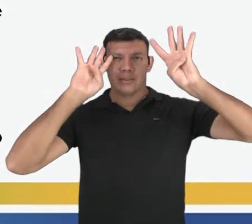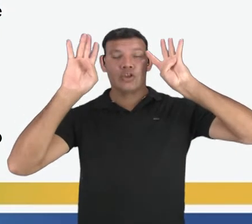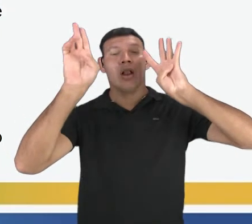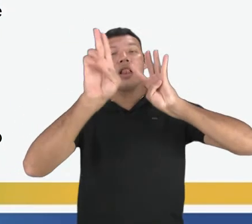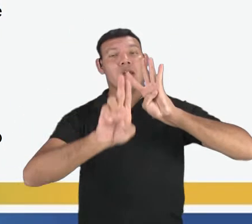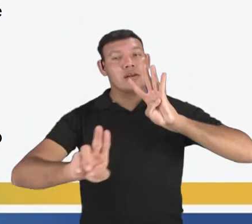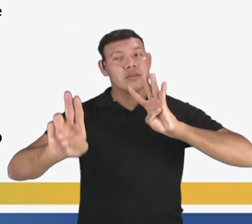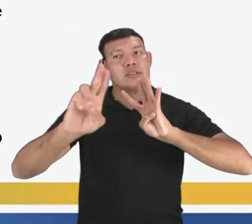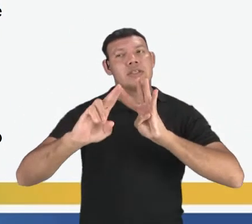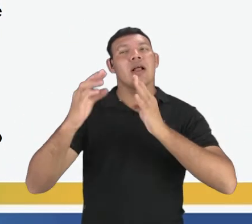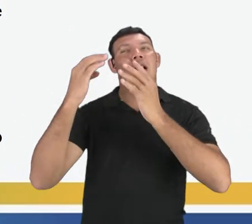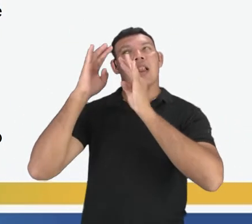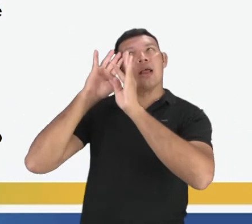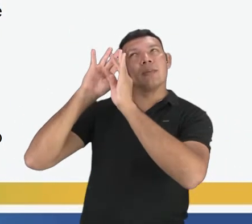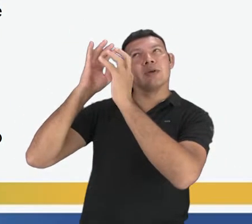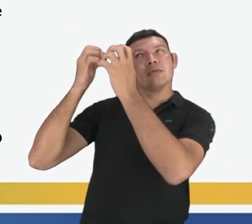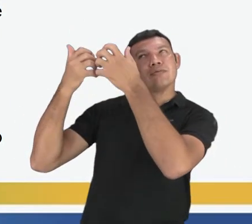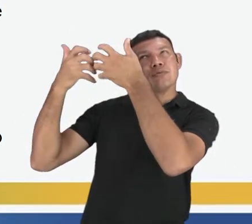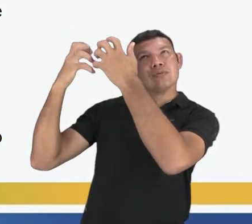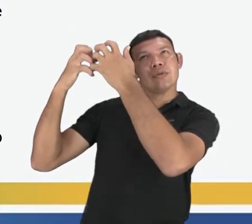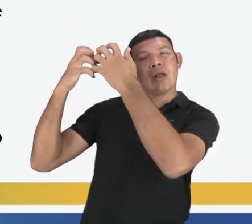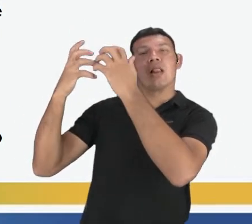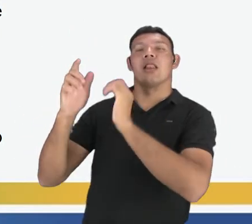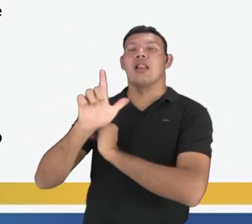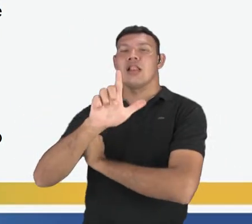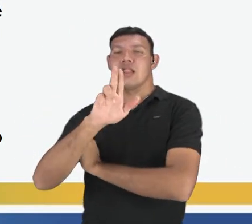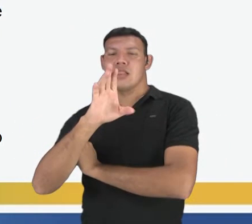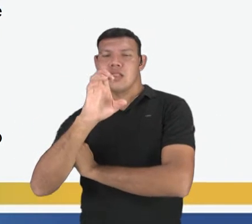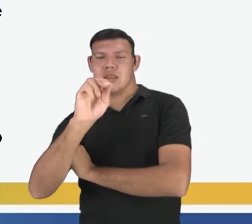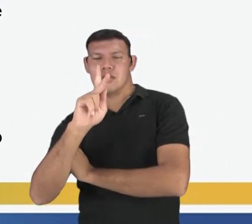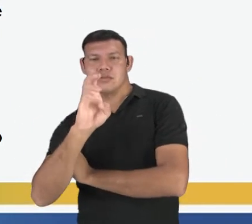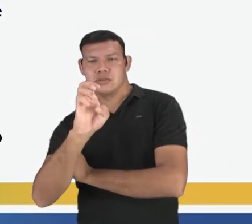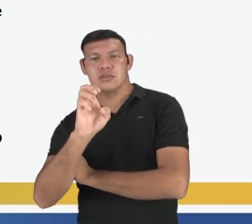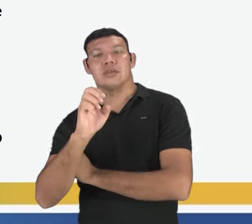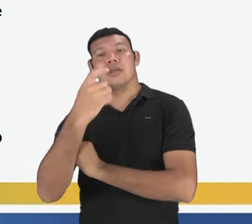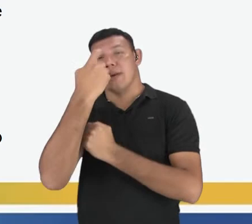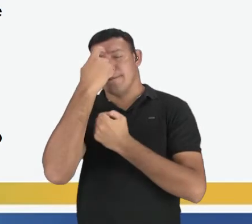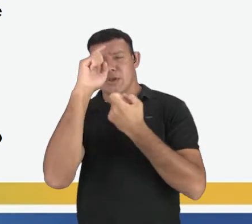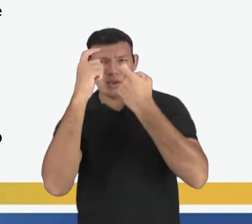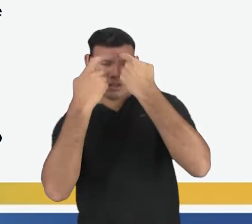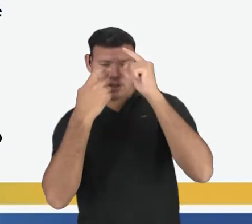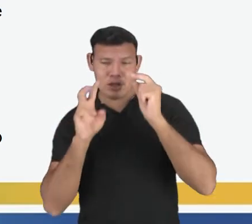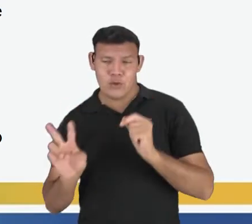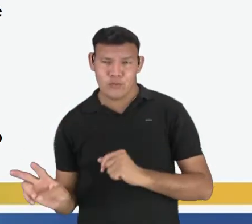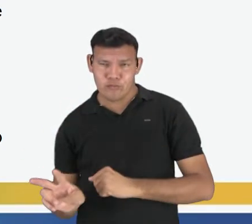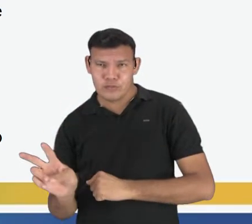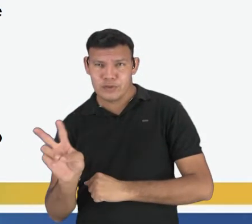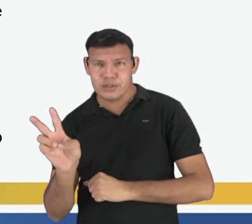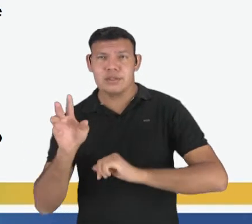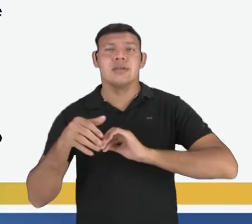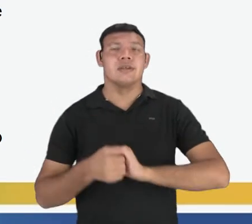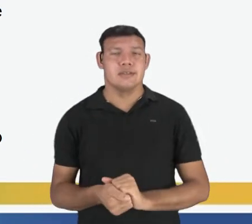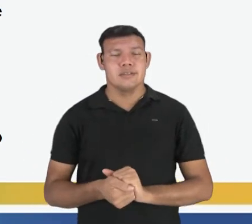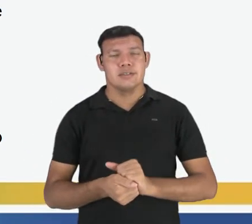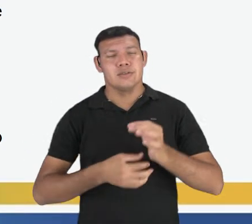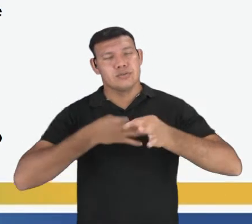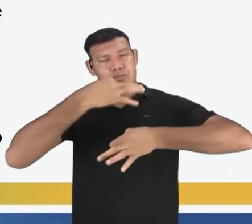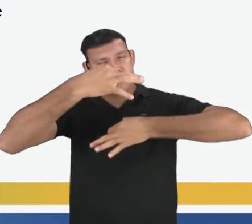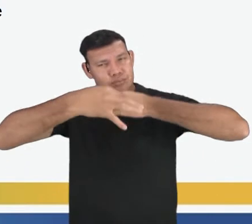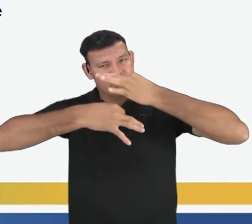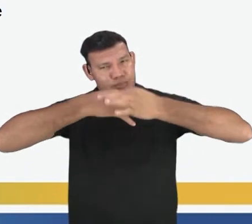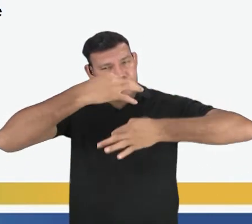vai usar essas teorias, né, desenvolvidas por Lucchesi. Inventariar valores, né, você vai fazer os